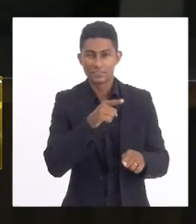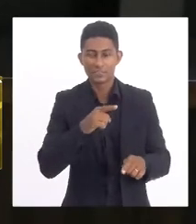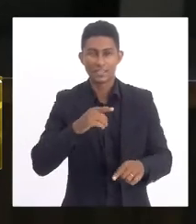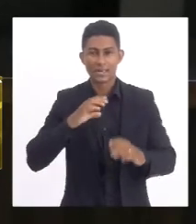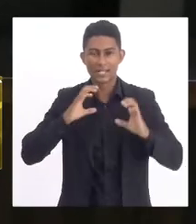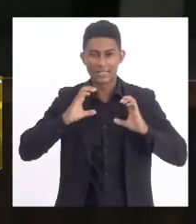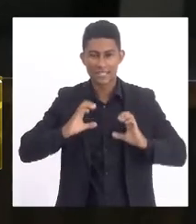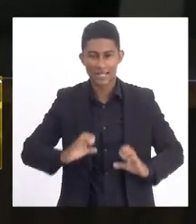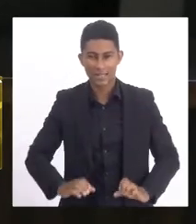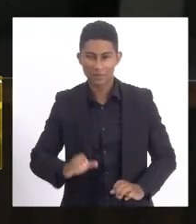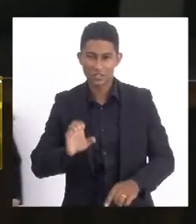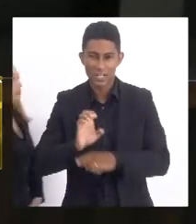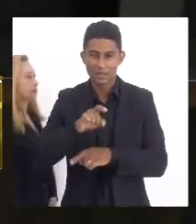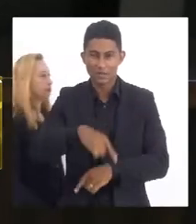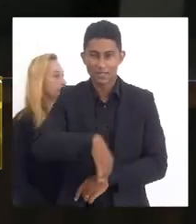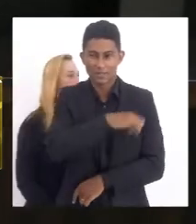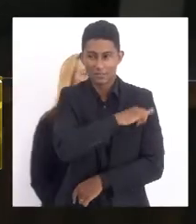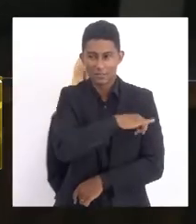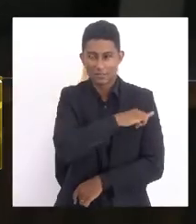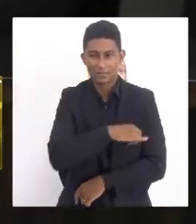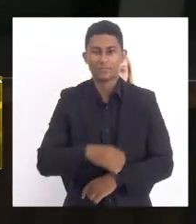do Rio de Janeiro